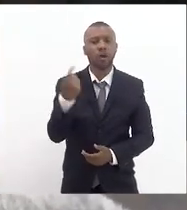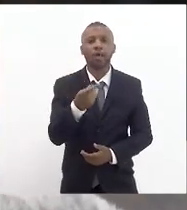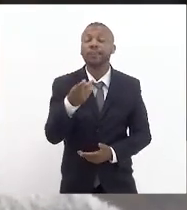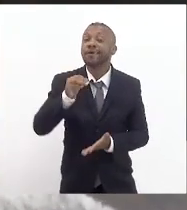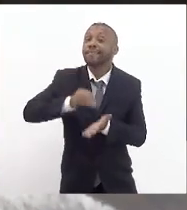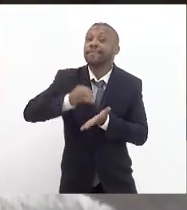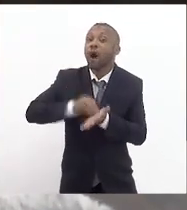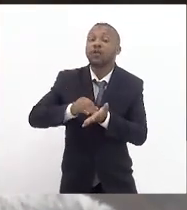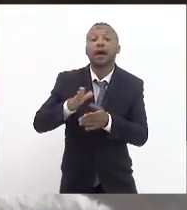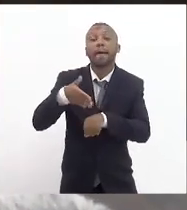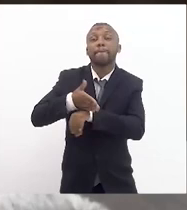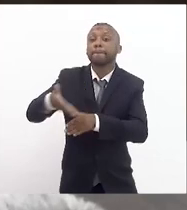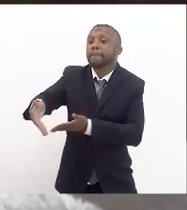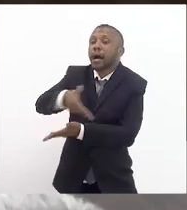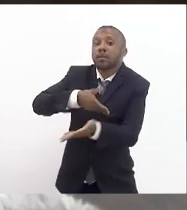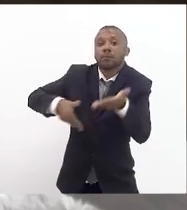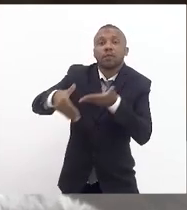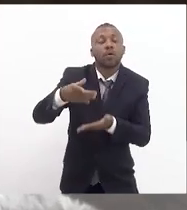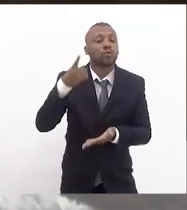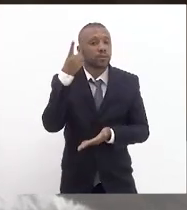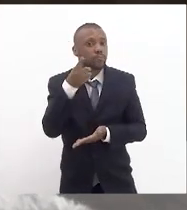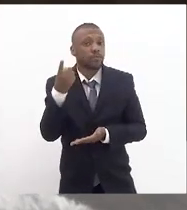participação dos deputados